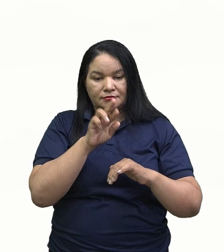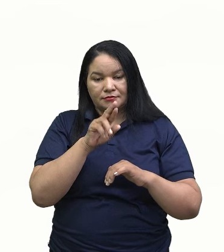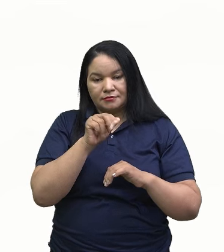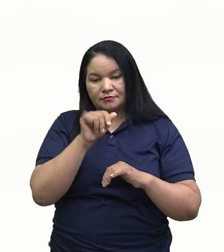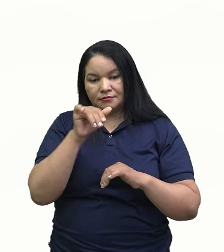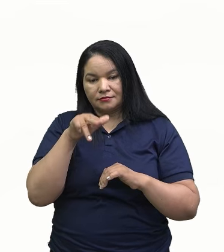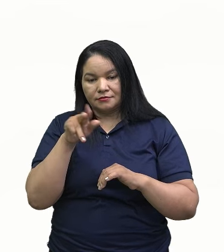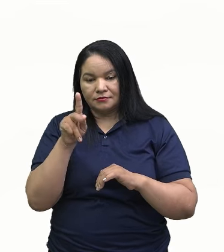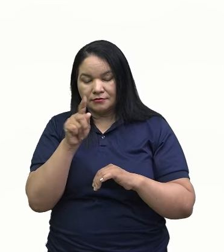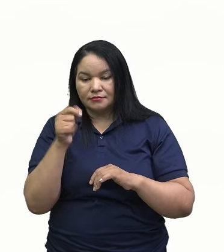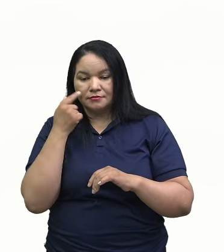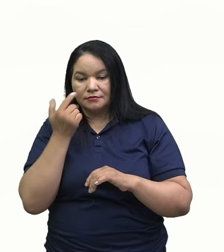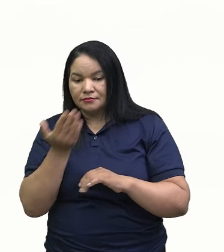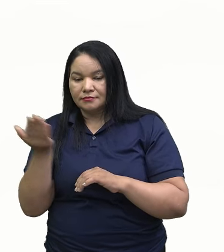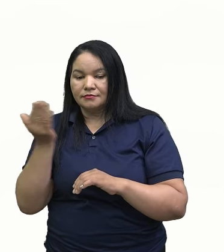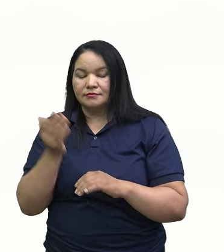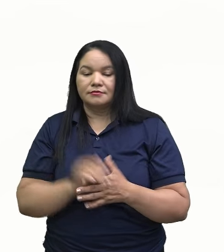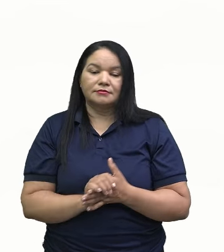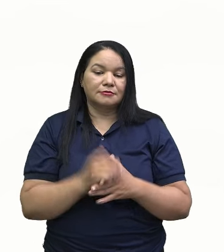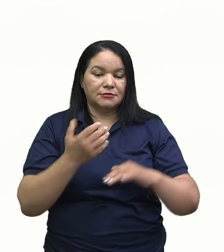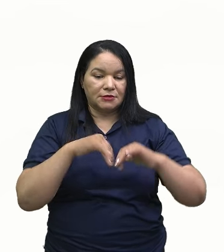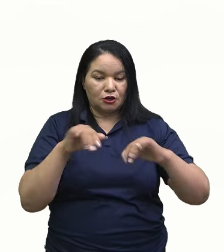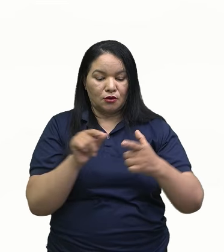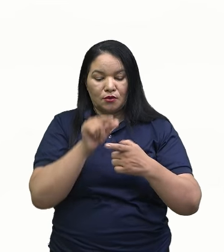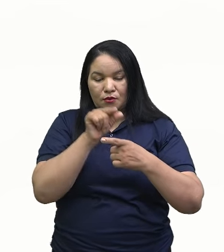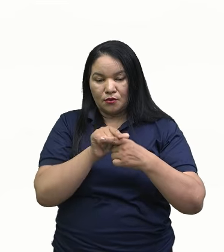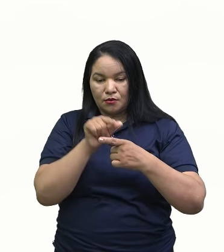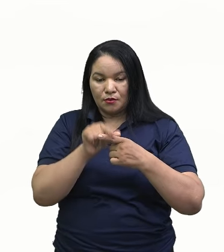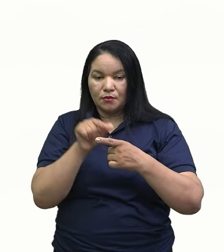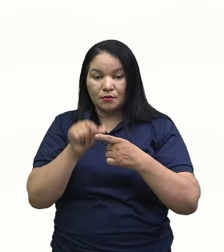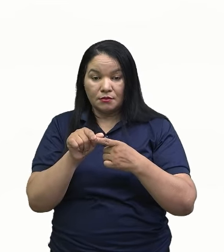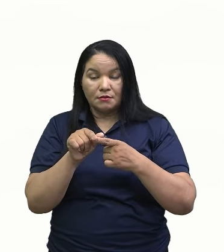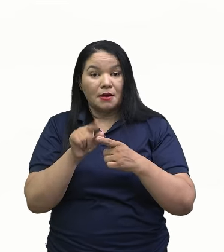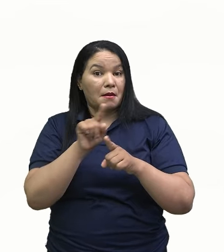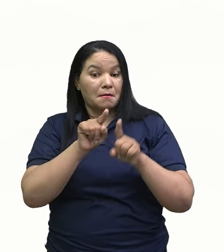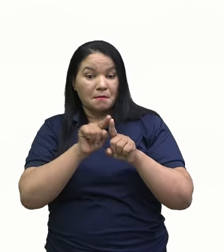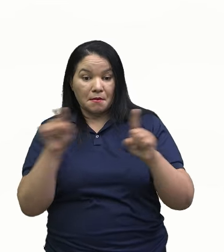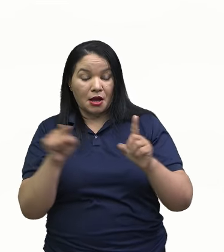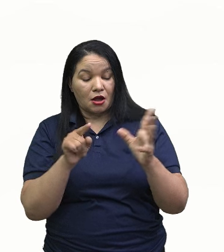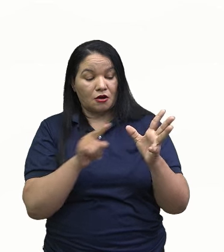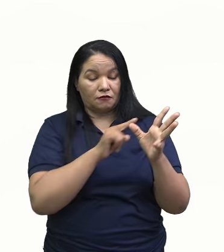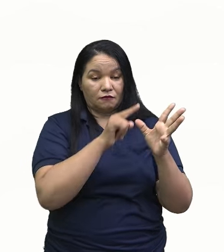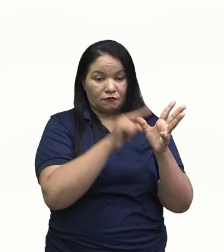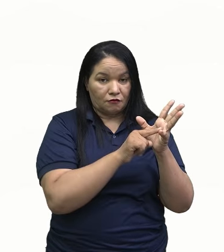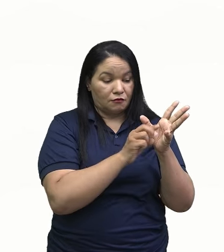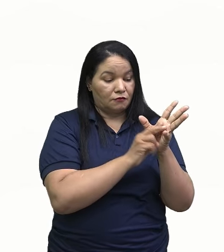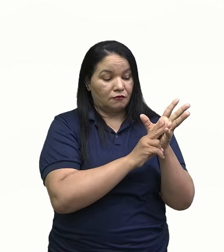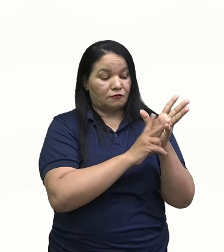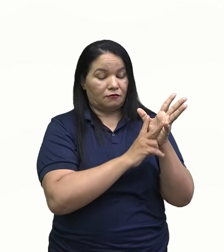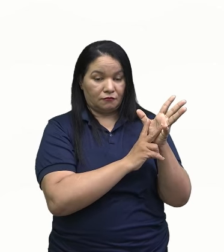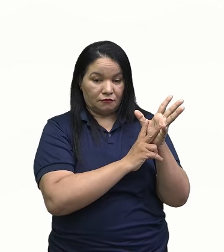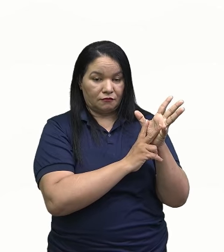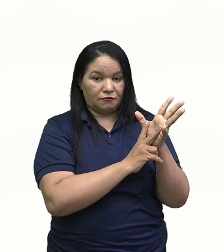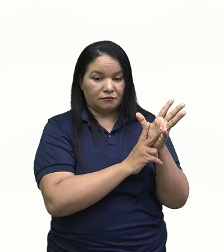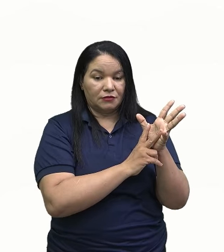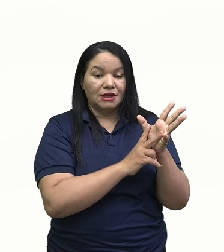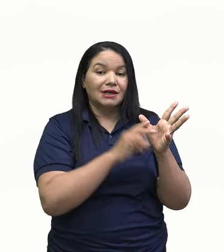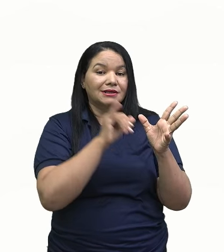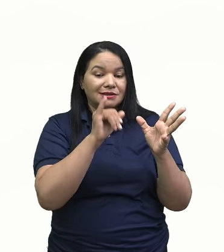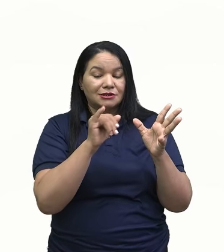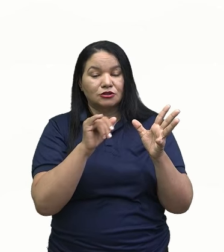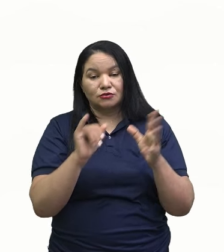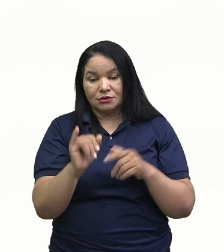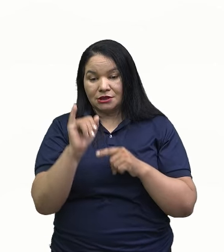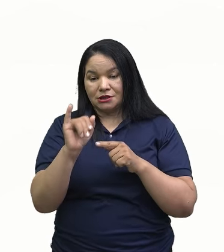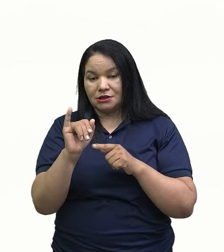né? Então, perceba que aqui as vogais se separam, hiato. Então, quando eu tenho um I que vem antes